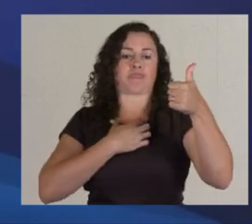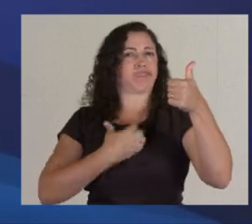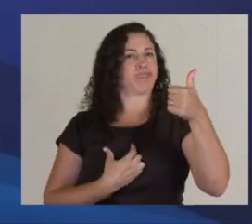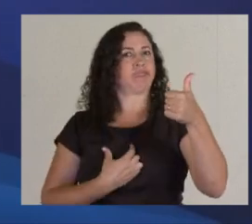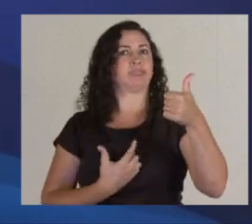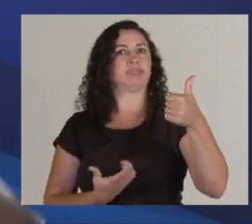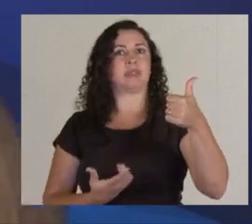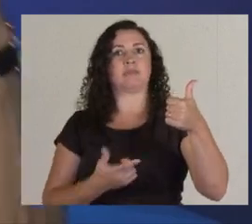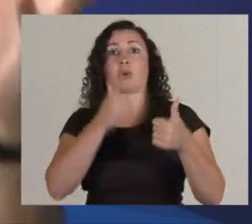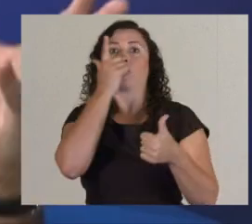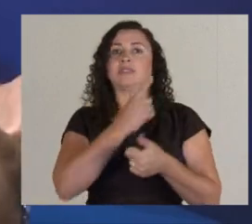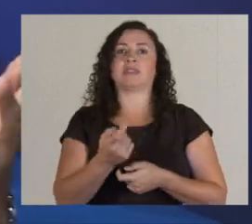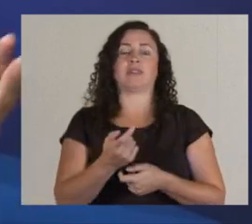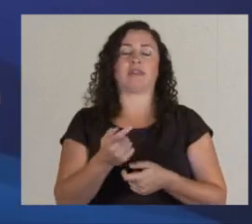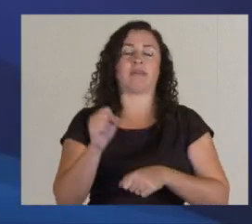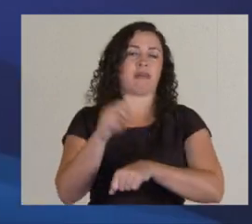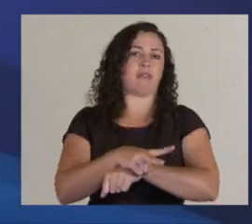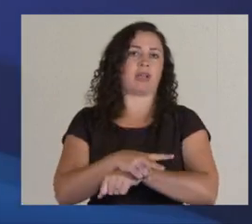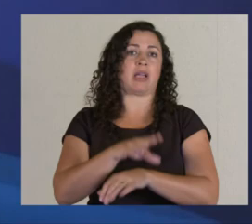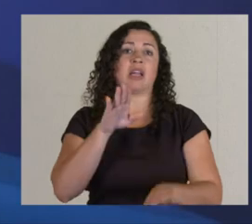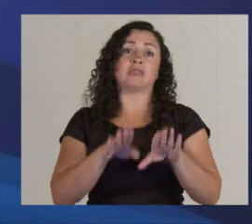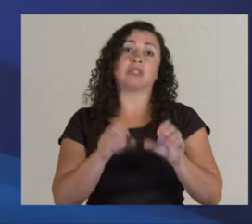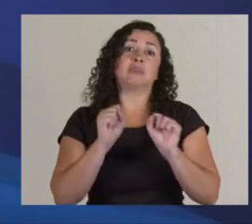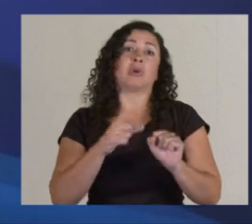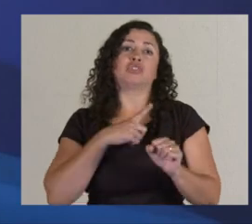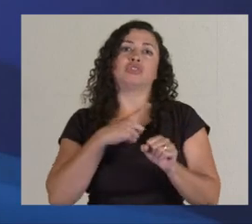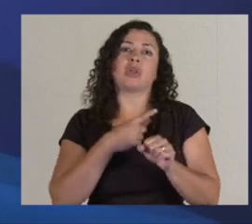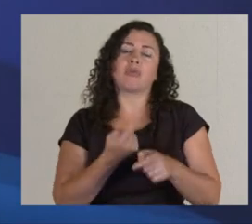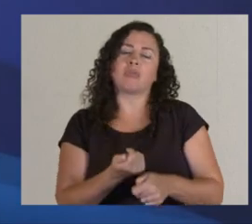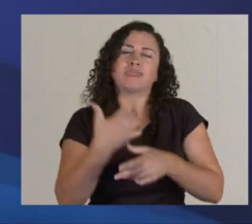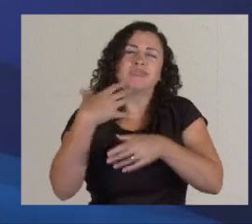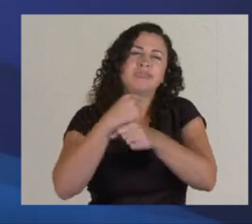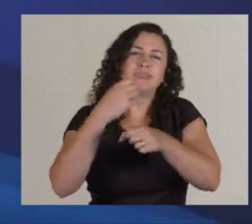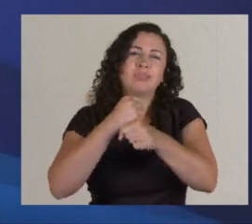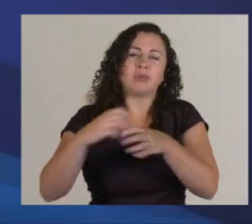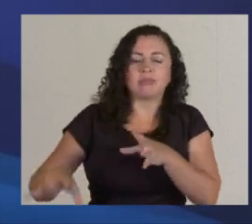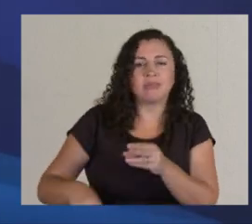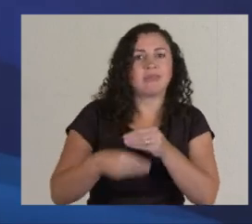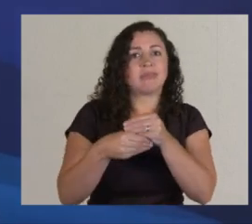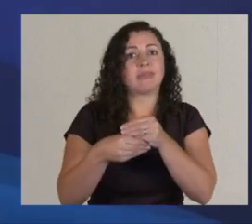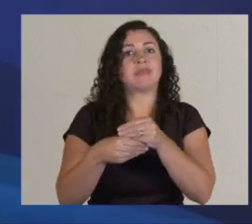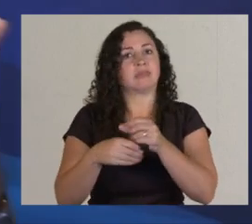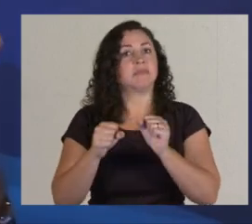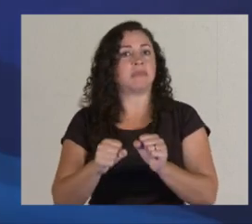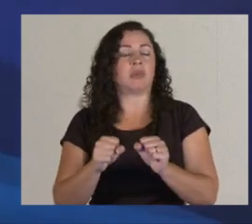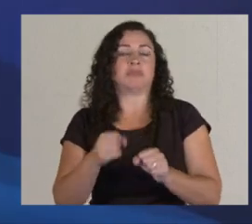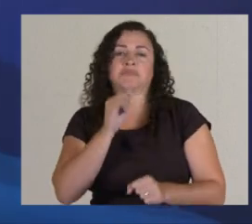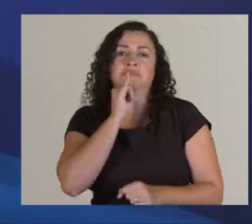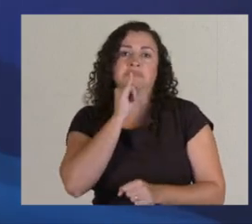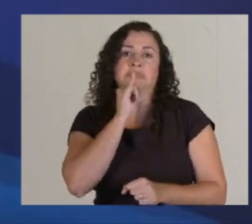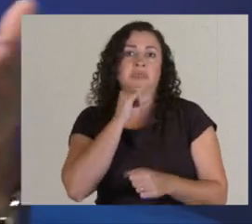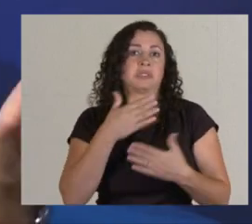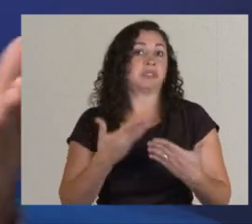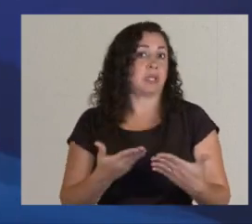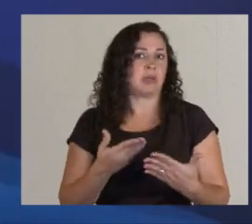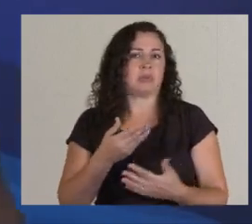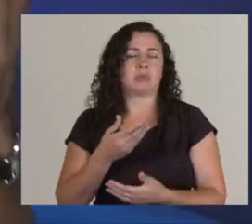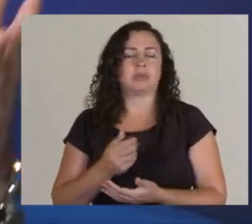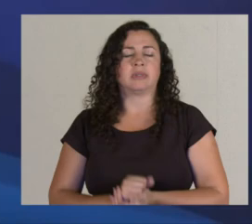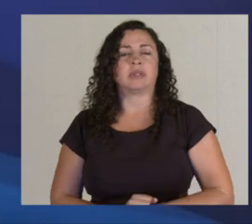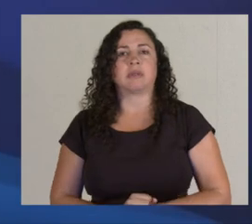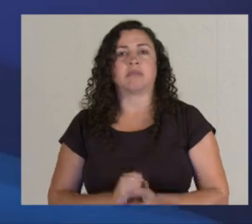premiado com uma bonificação para obter uma vaga. De repente, pode dar uma bonificação também Vamos colocar situações